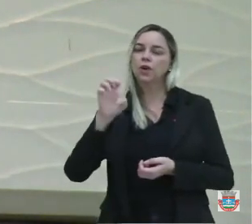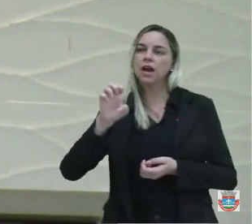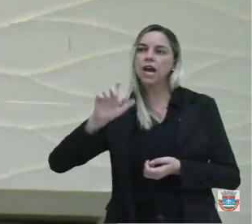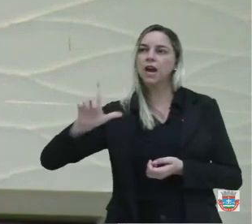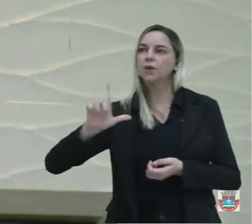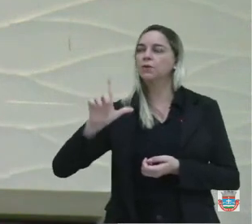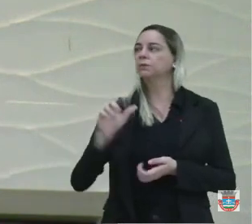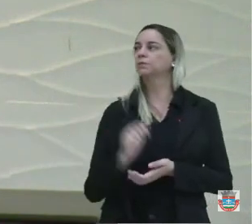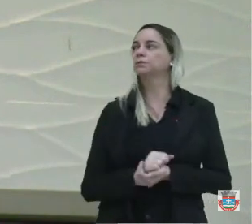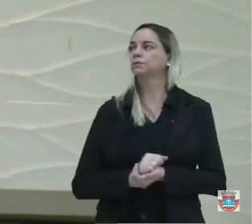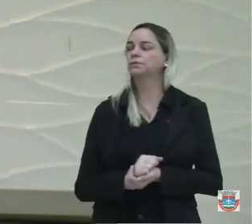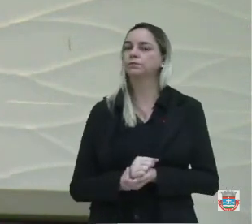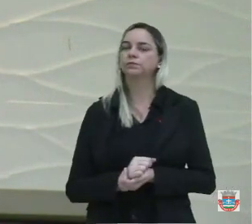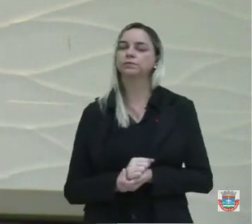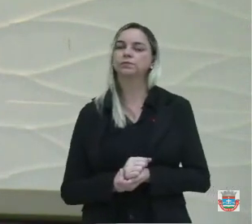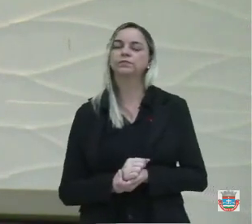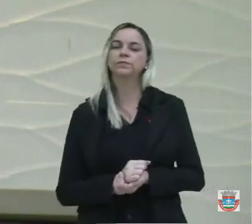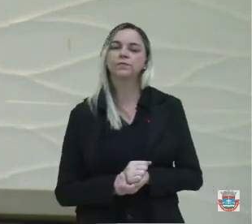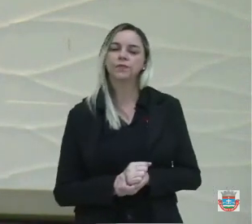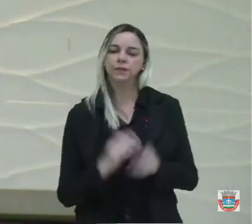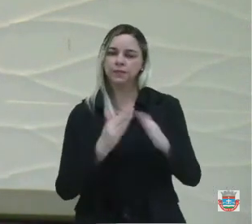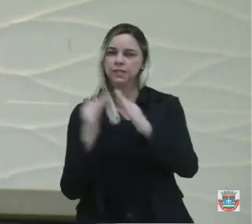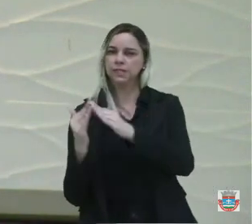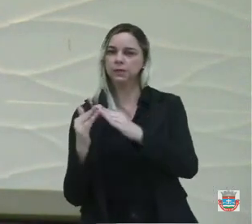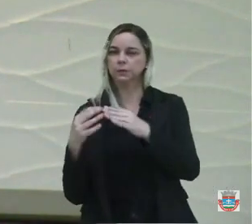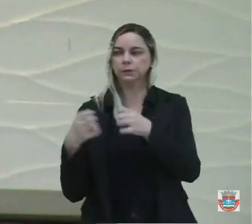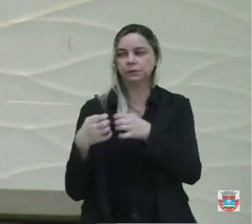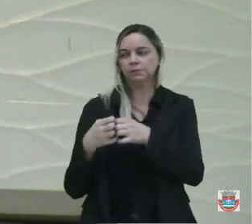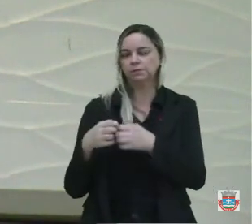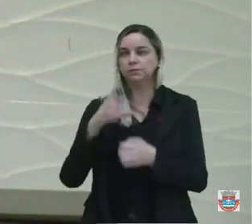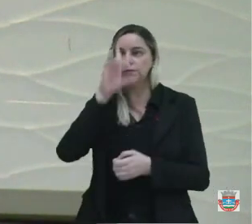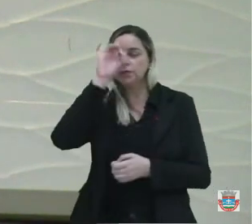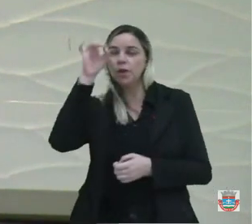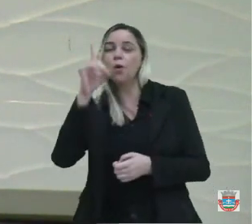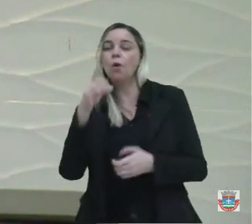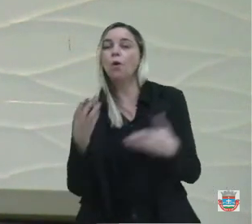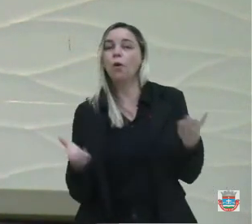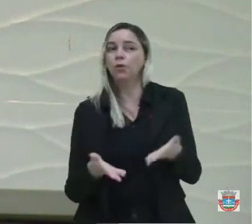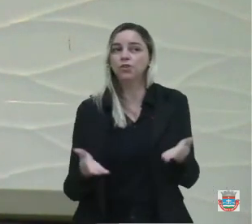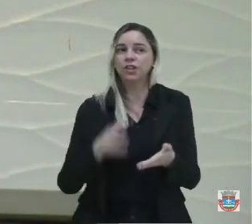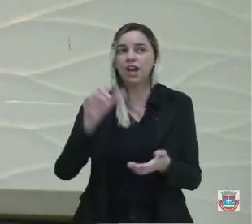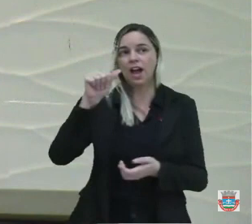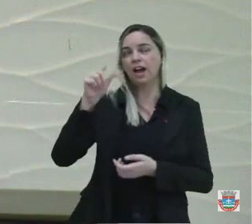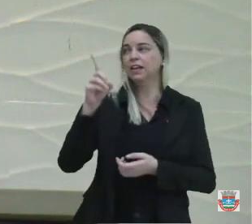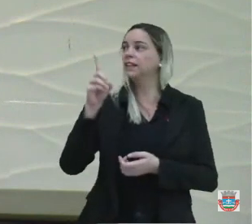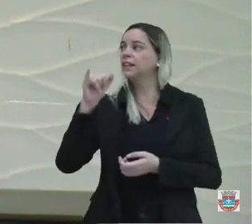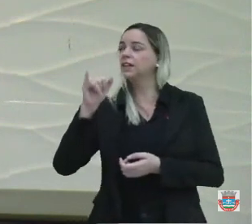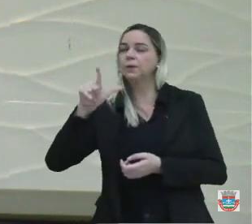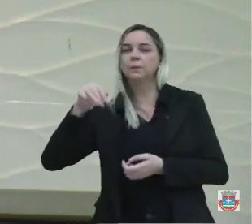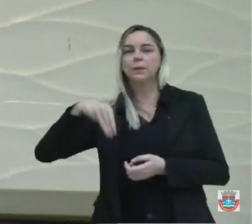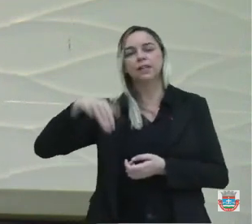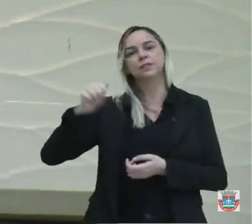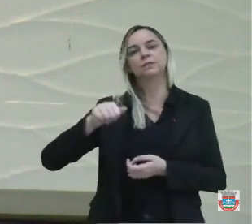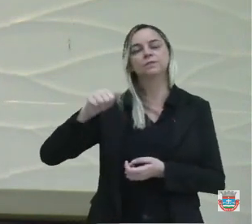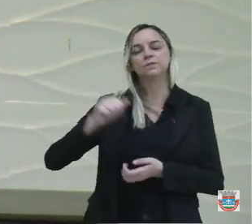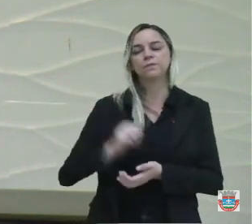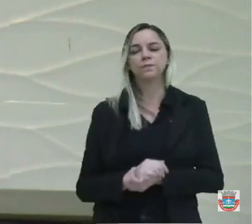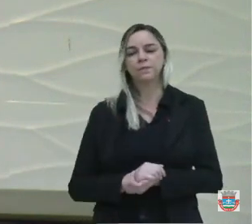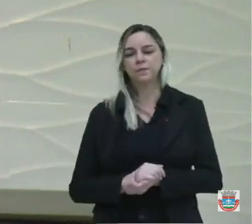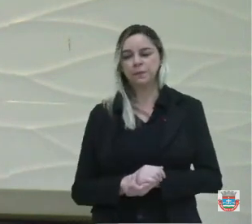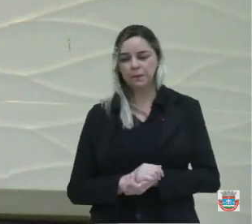vizinho, né? Manuelzinho Pedreiro. Também no dia de hoje, a Dilma Viviano, casada com o meu amigo